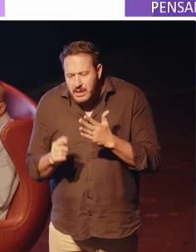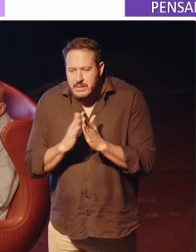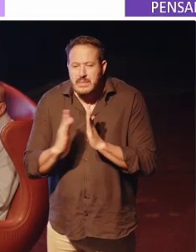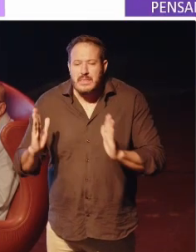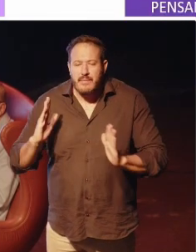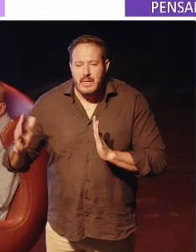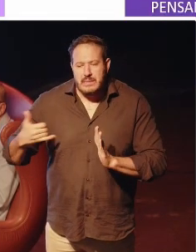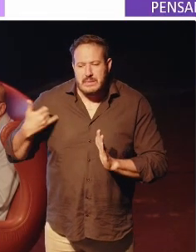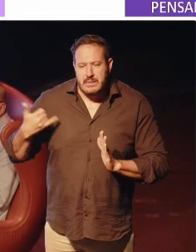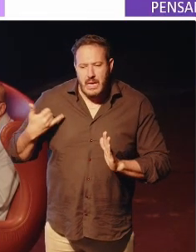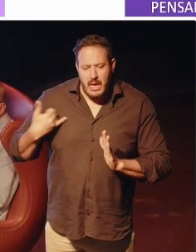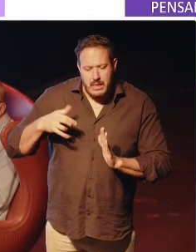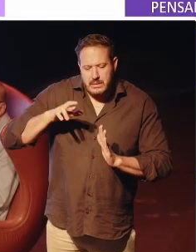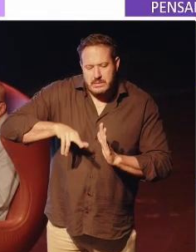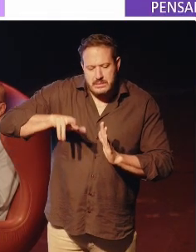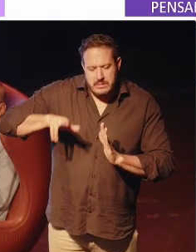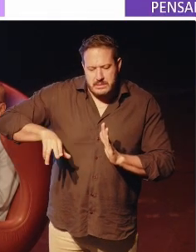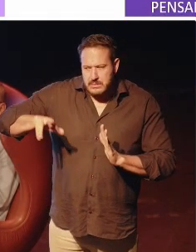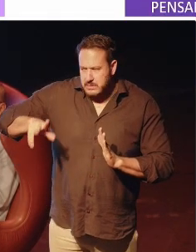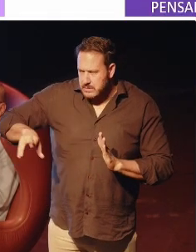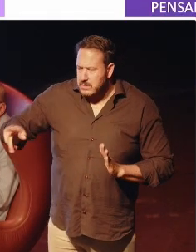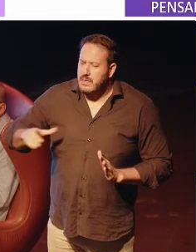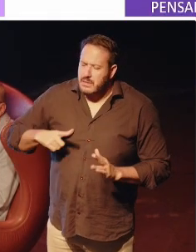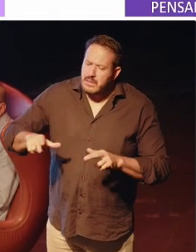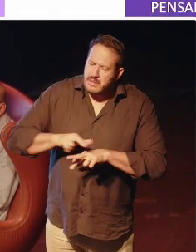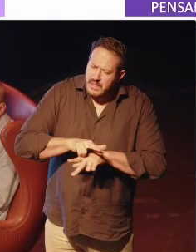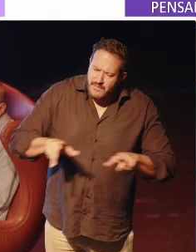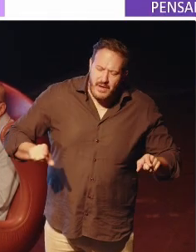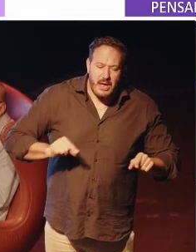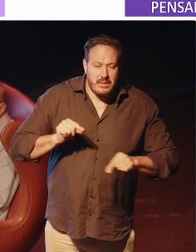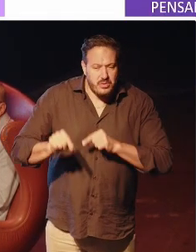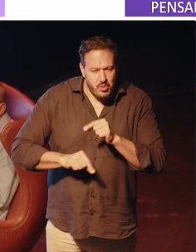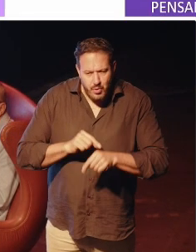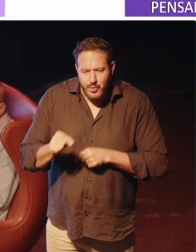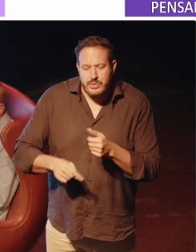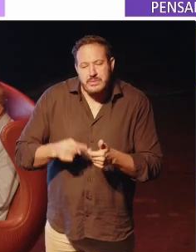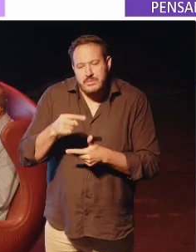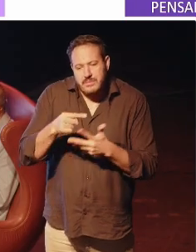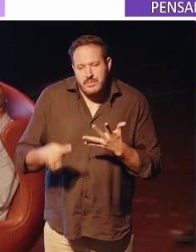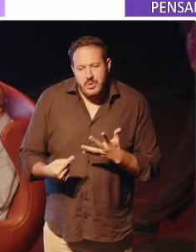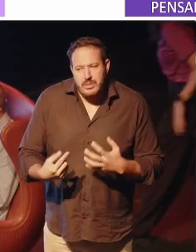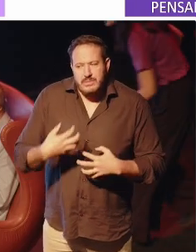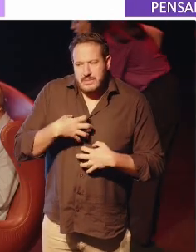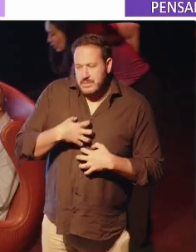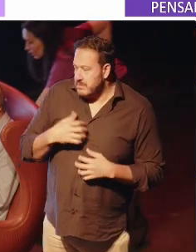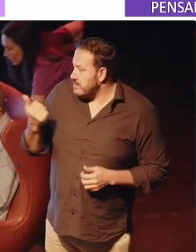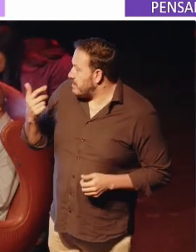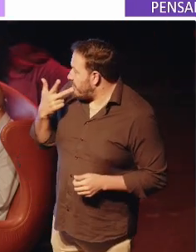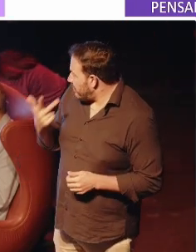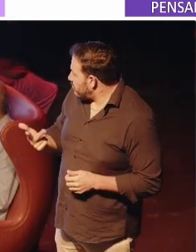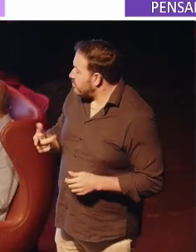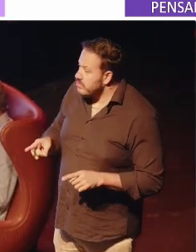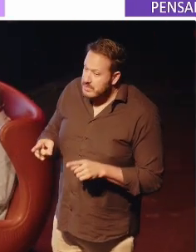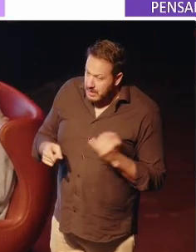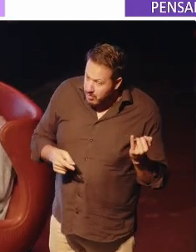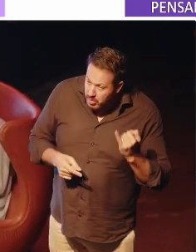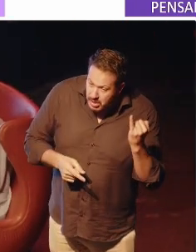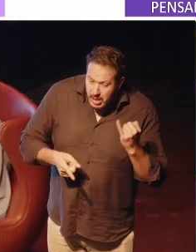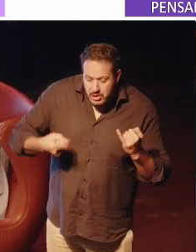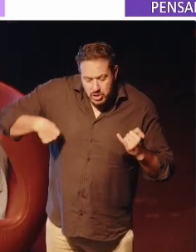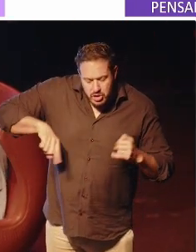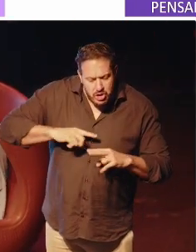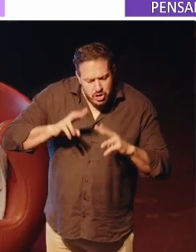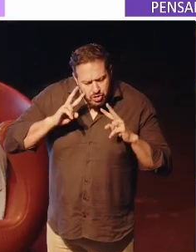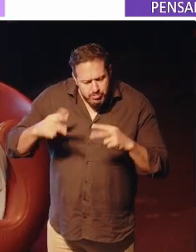etárias. Então, tem vários sintomas que a Jerusa falou, né? E que é muito importante a gente